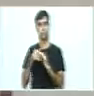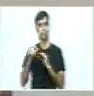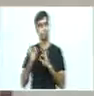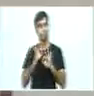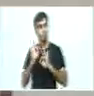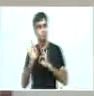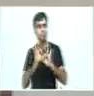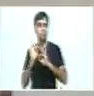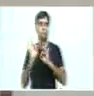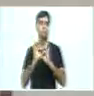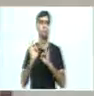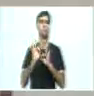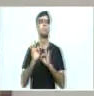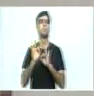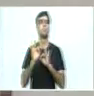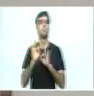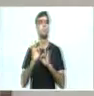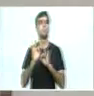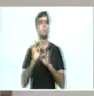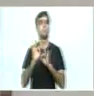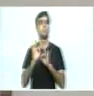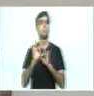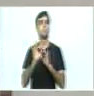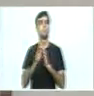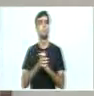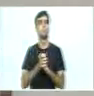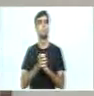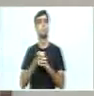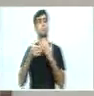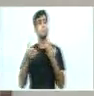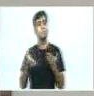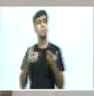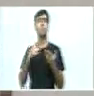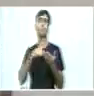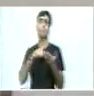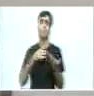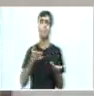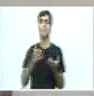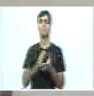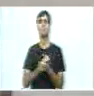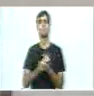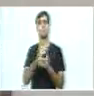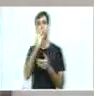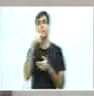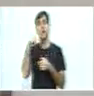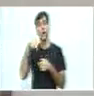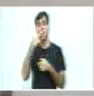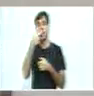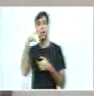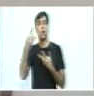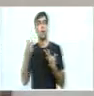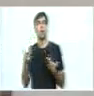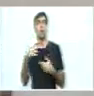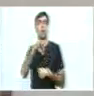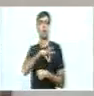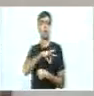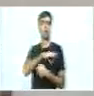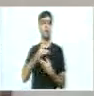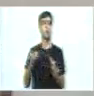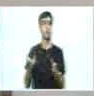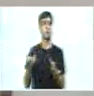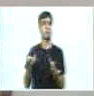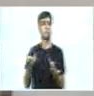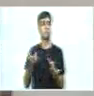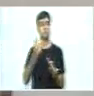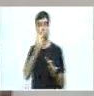fazendo o papel, muitas vezes, de polícia. Vemos a